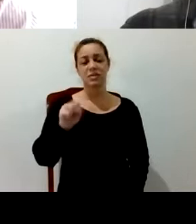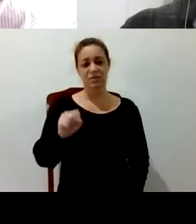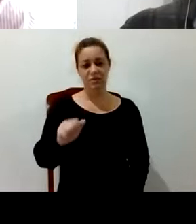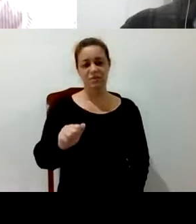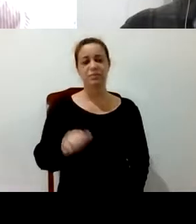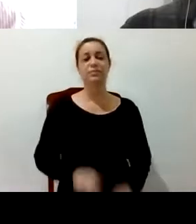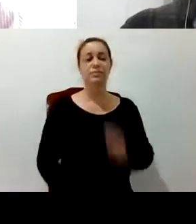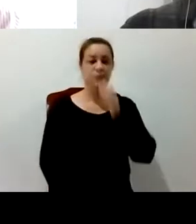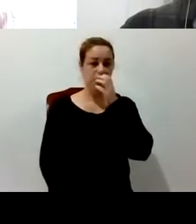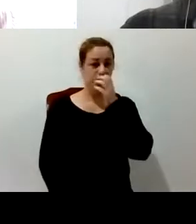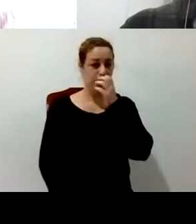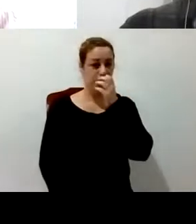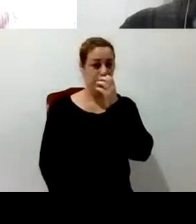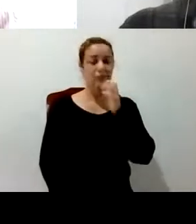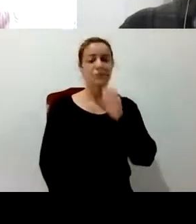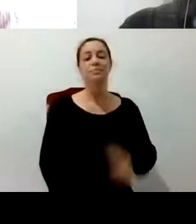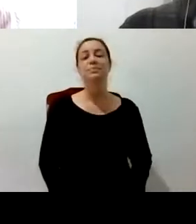A turma de Viçosa invade. Muito